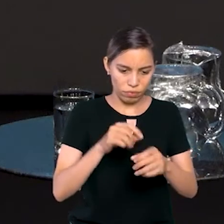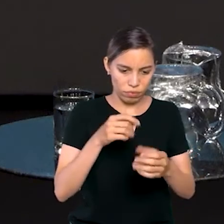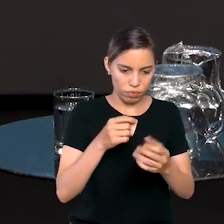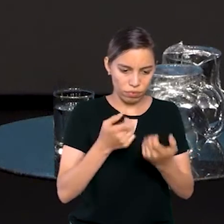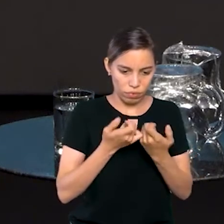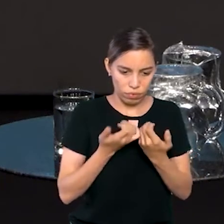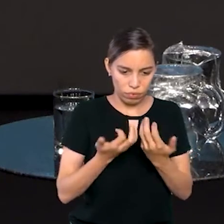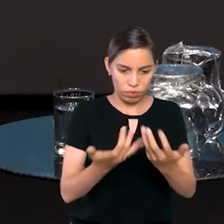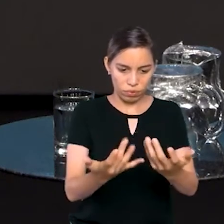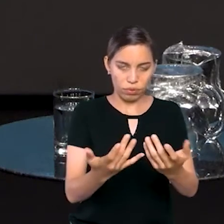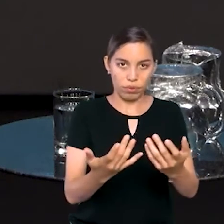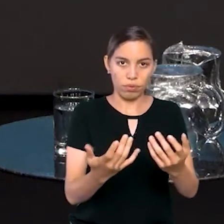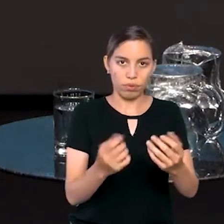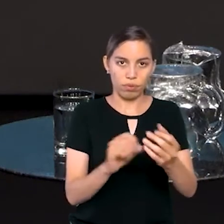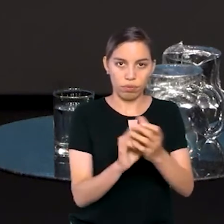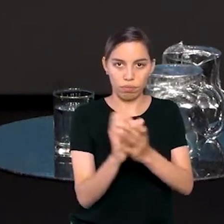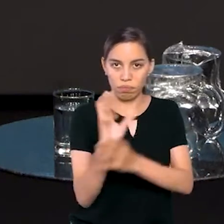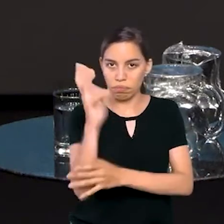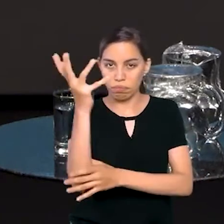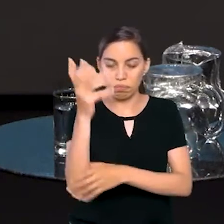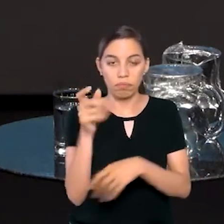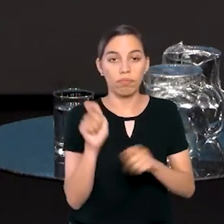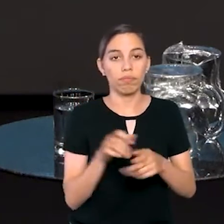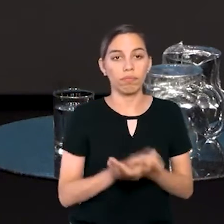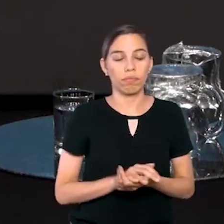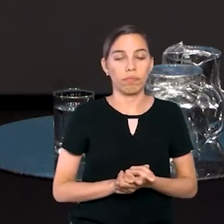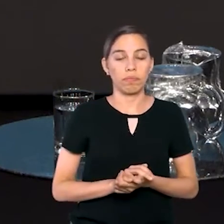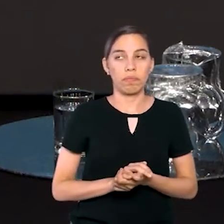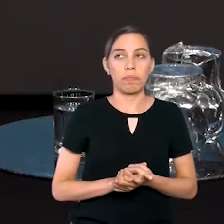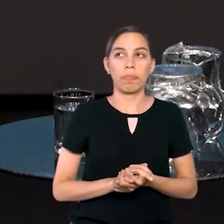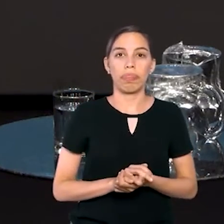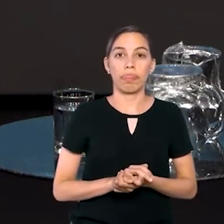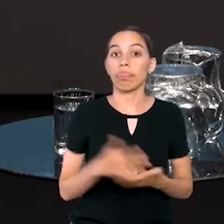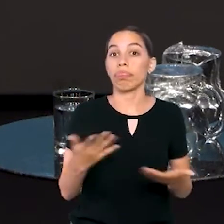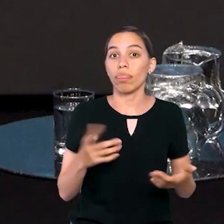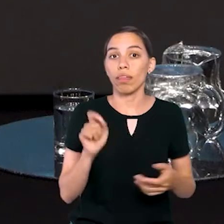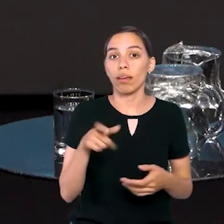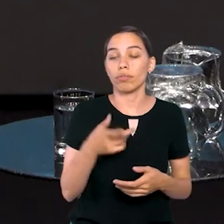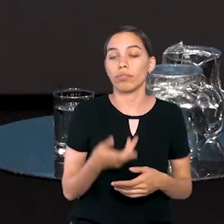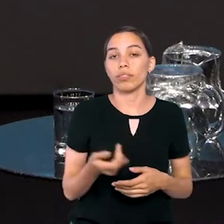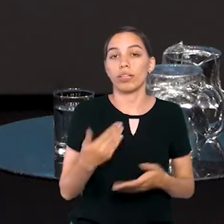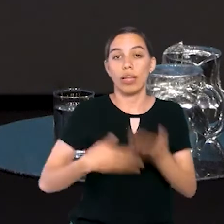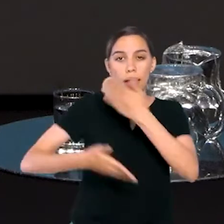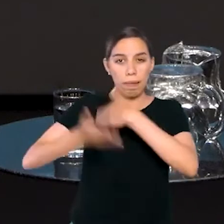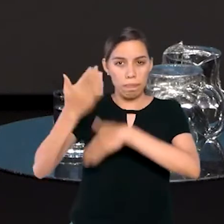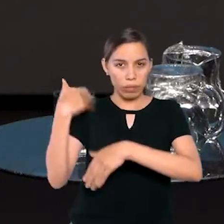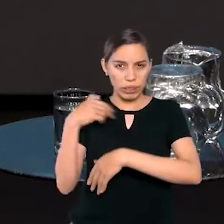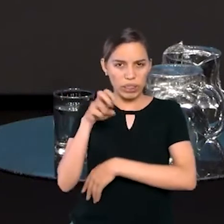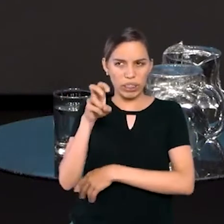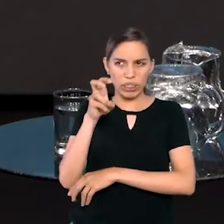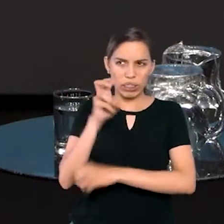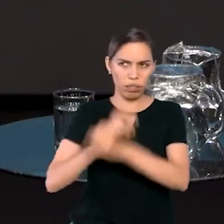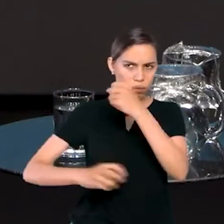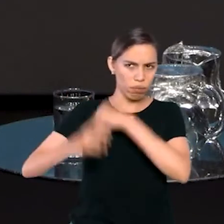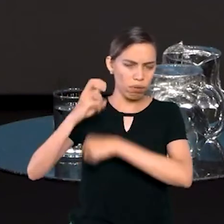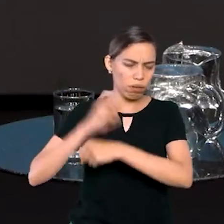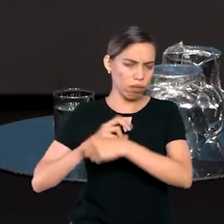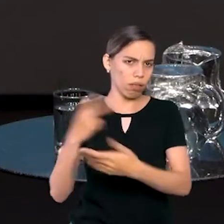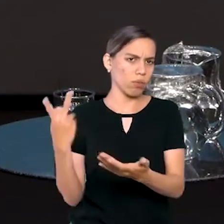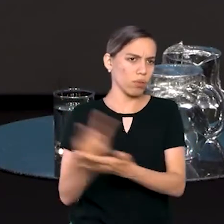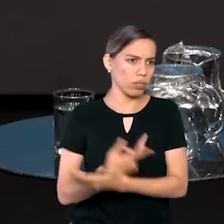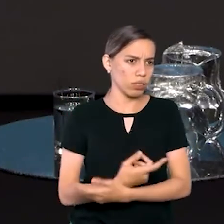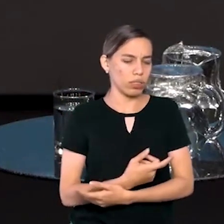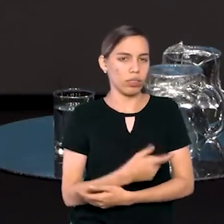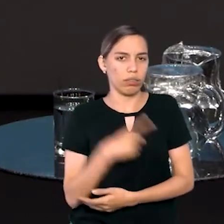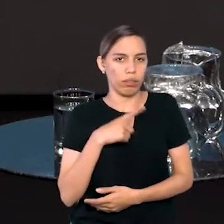teve enchentes apavorantes em São Paulo, o professor Aziz Absaber e outras pessoas geniais olhavam